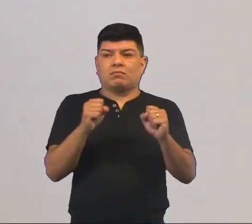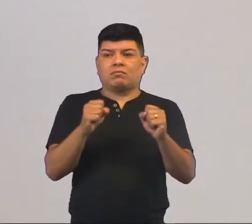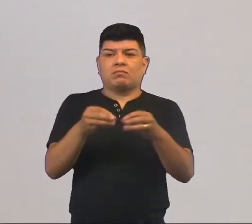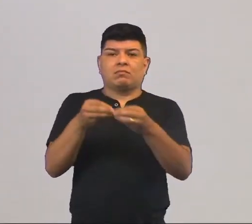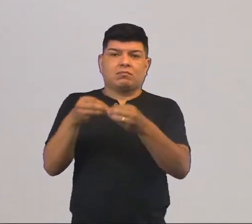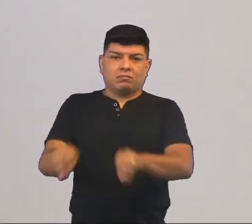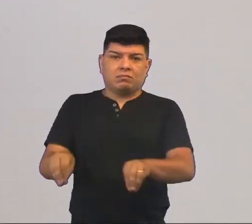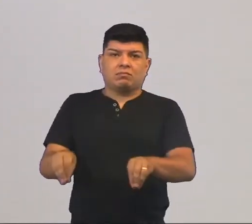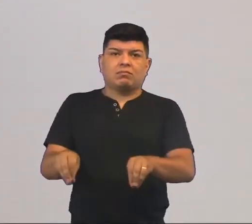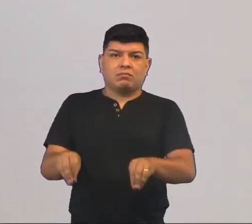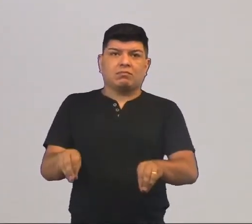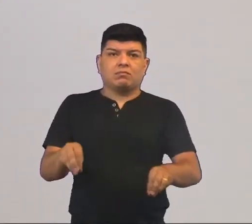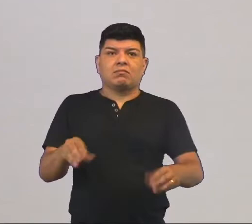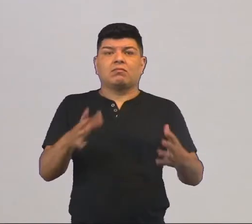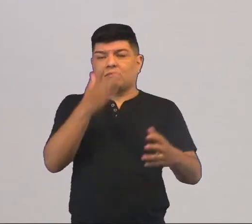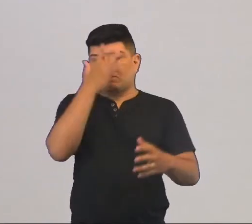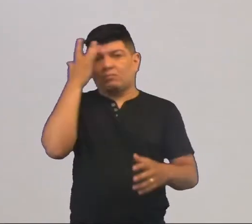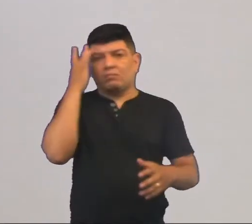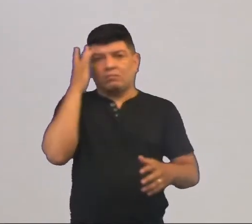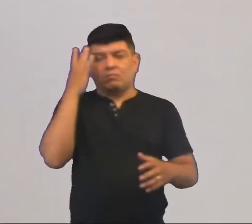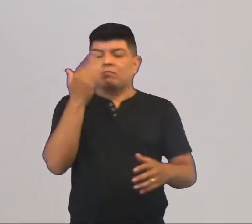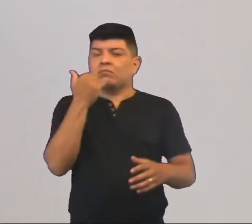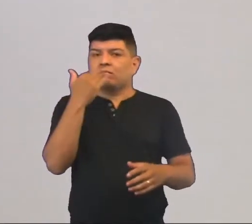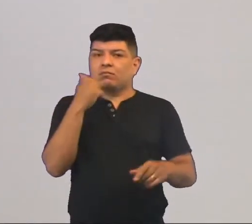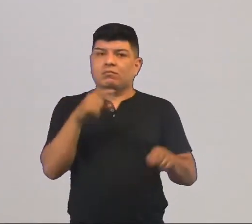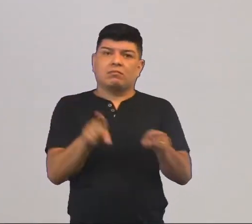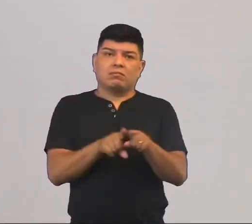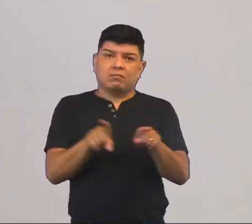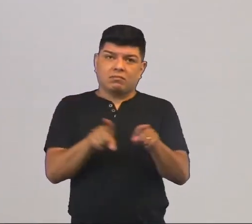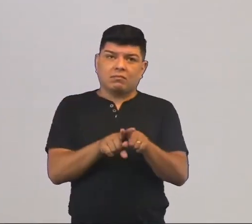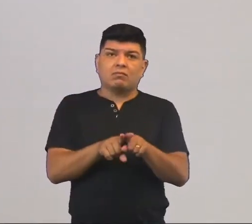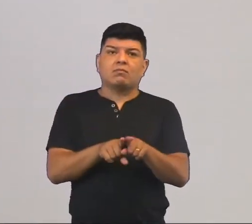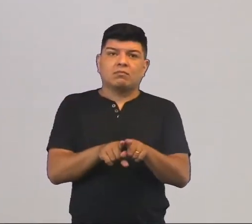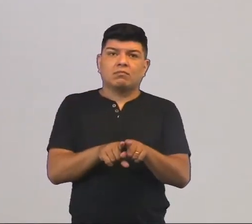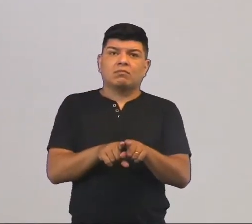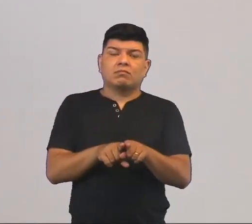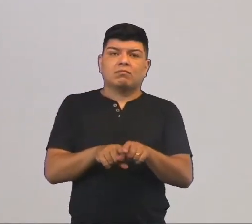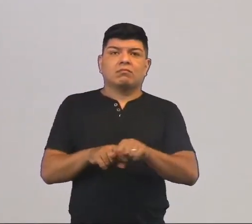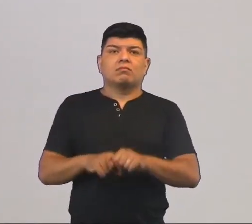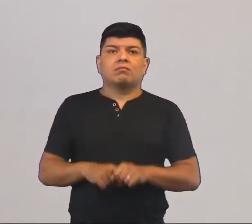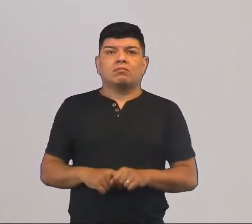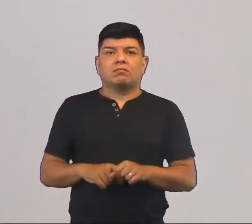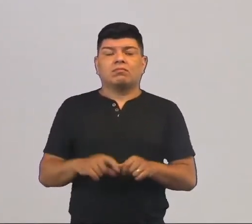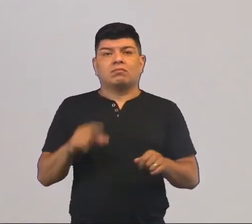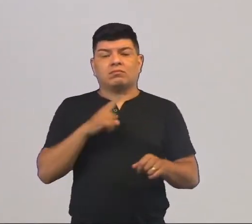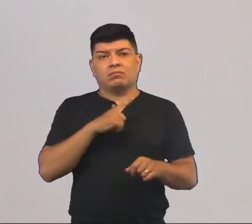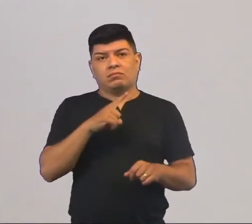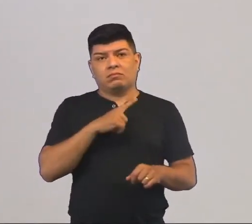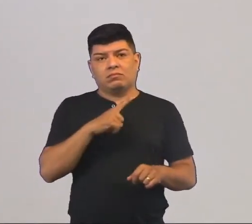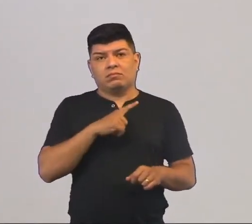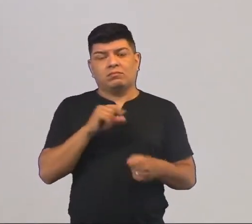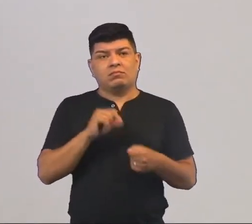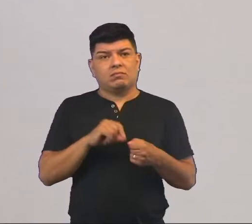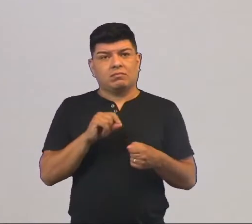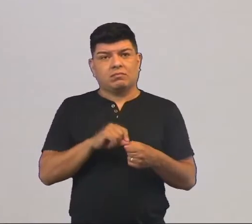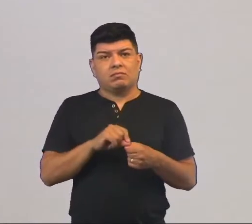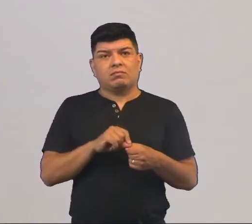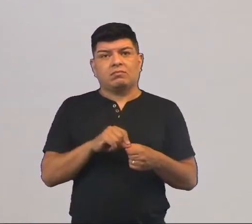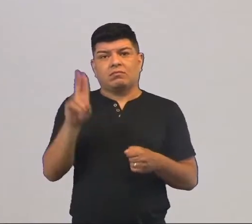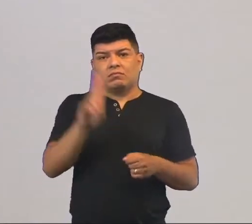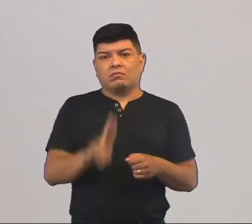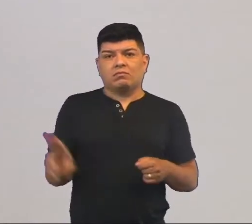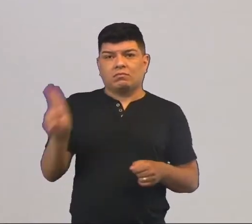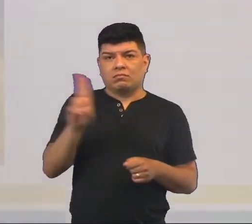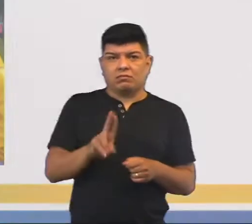prejudicar os consumidores, as pessoas que se alimentam dessas coisas, desses alimentos, né, que vêm sendo